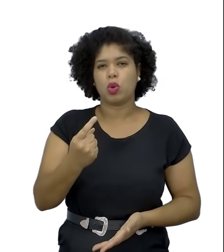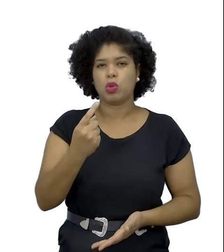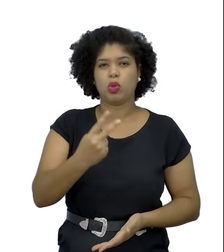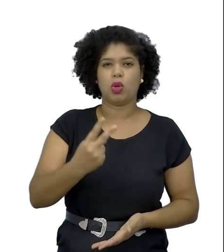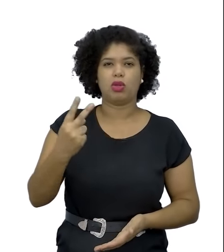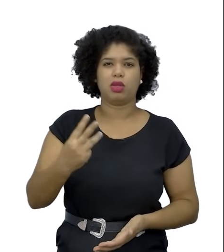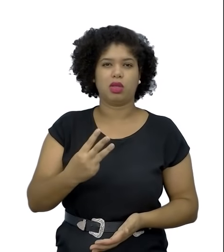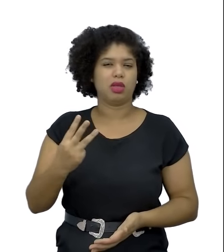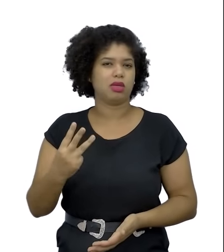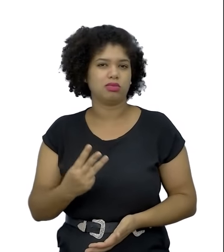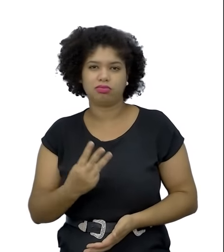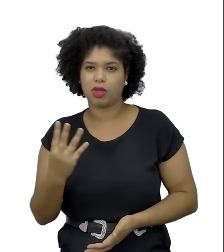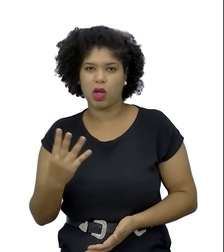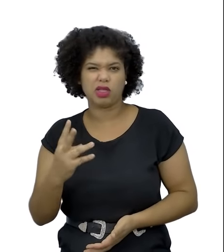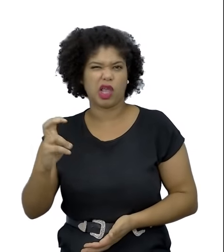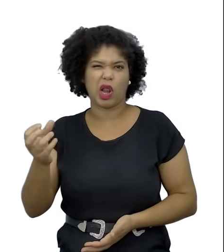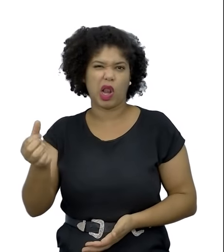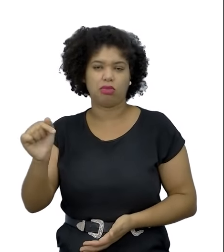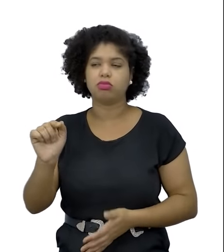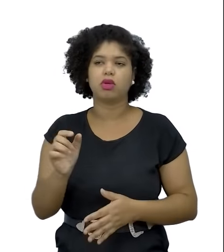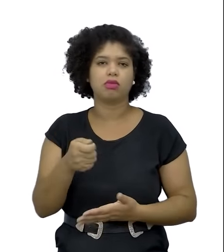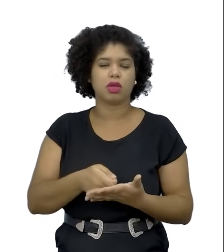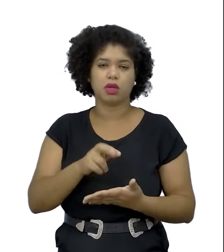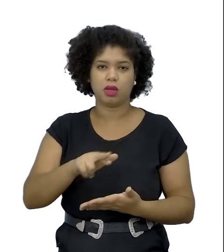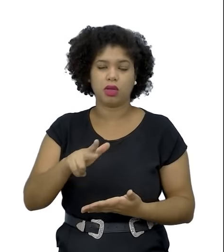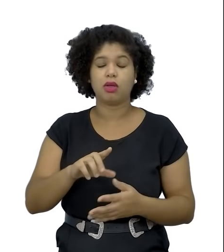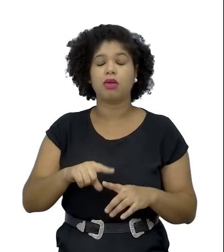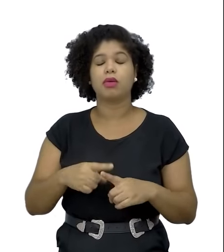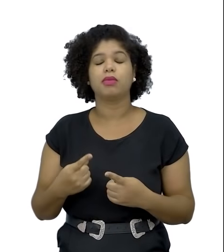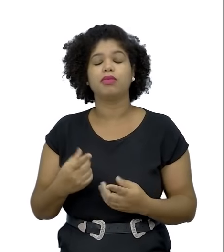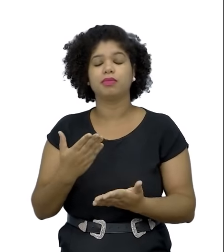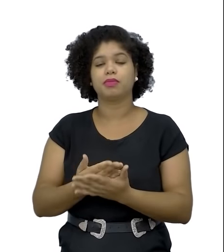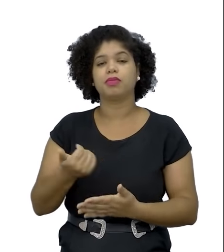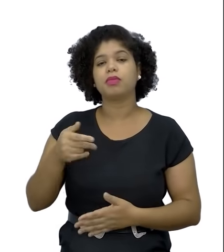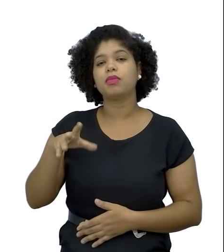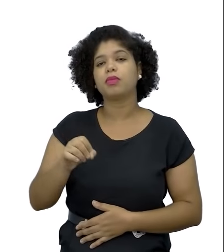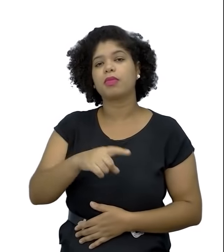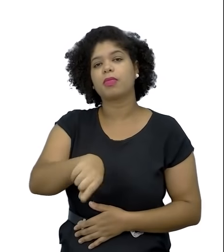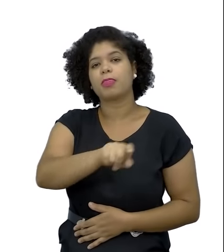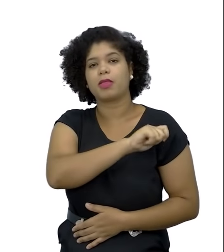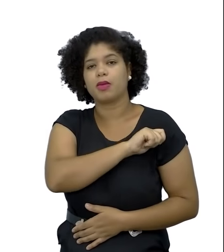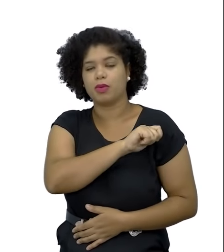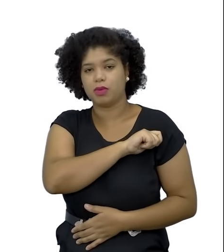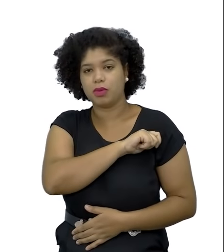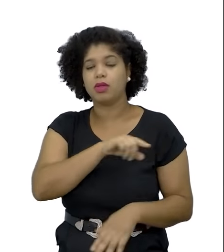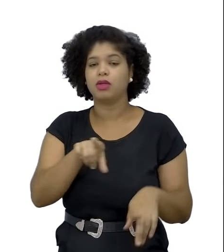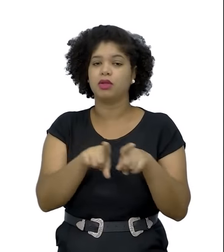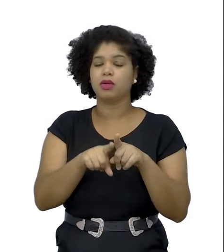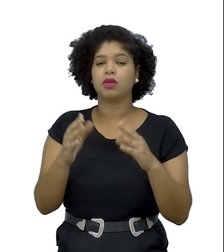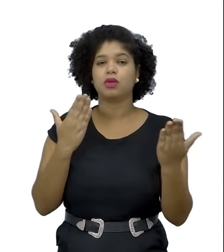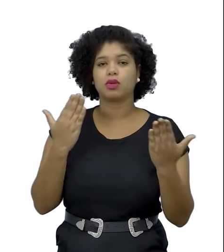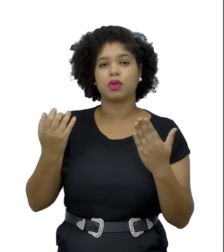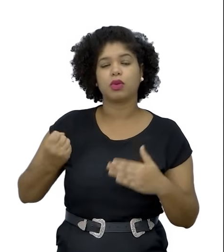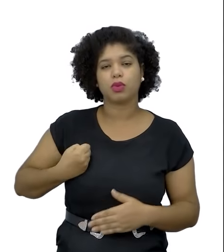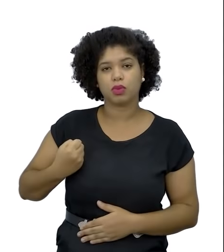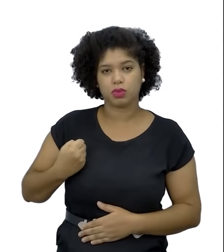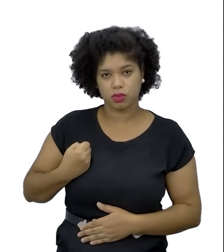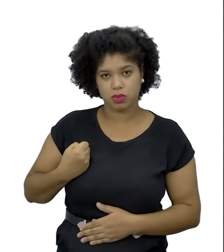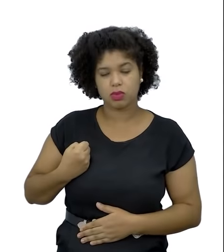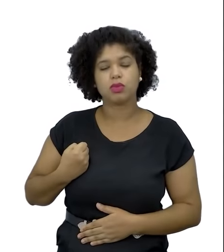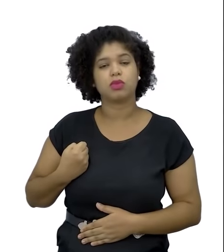essa comparação é possível. E na aula 10, os estudantes também devem comparar números e,